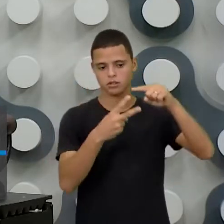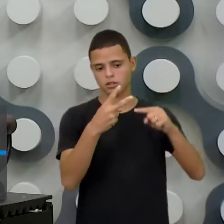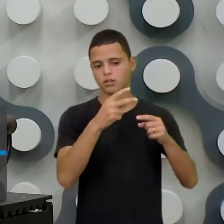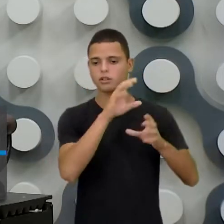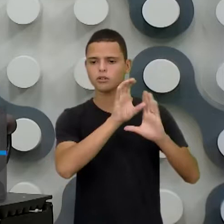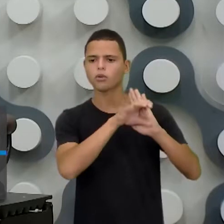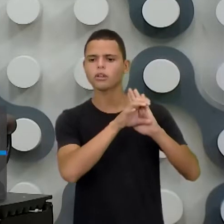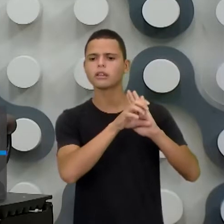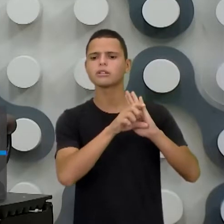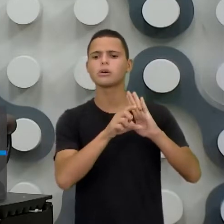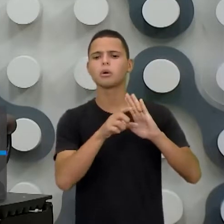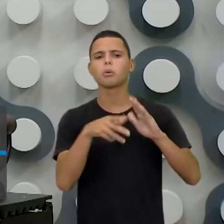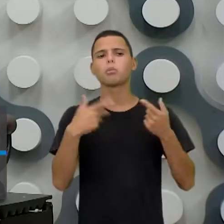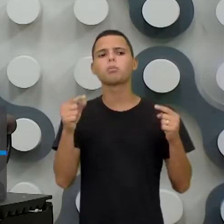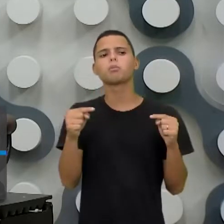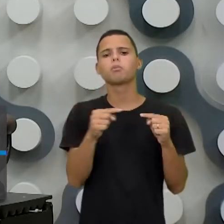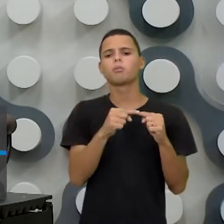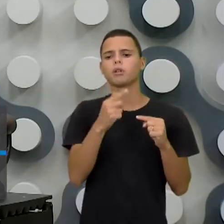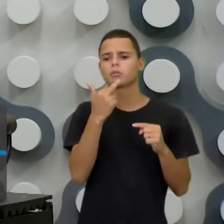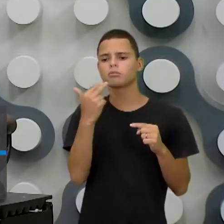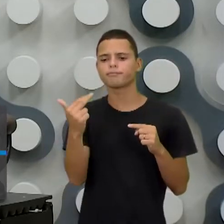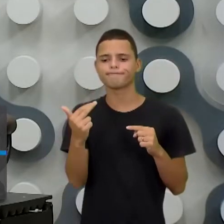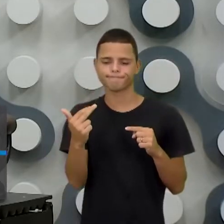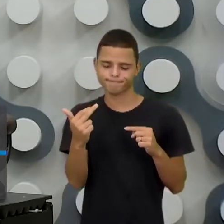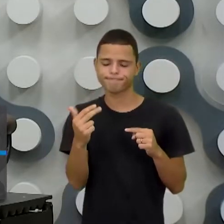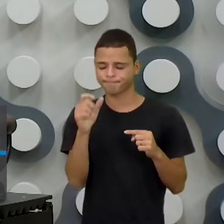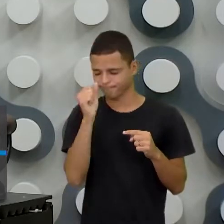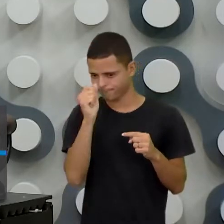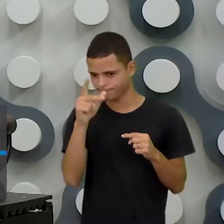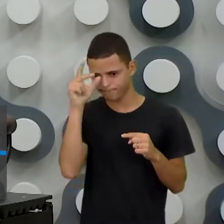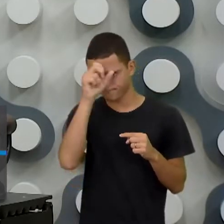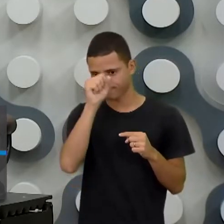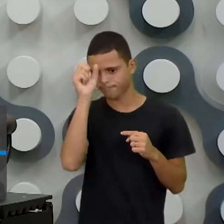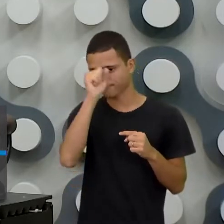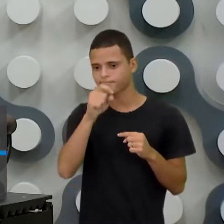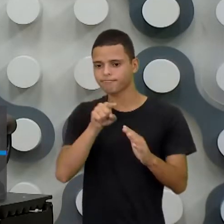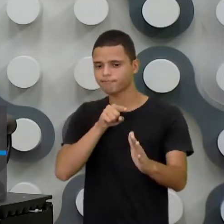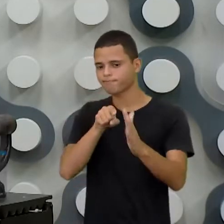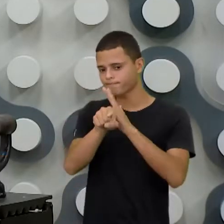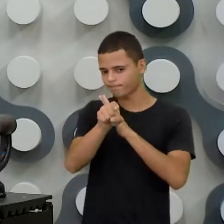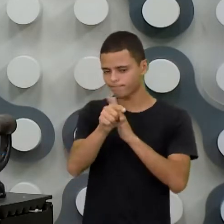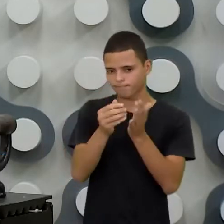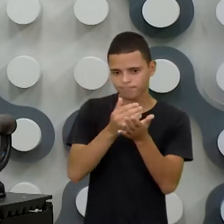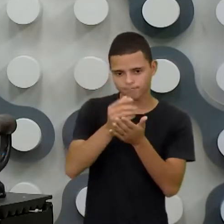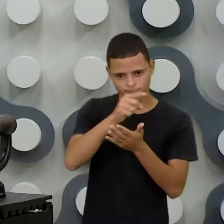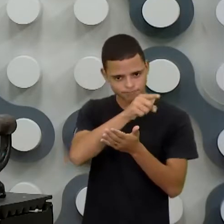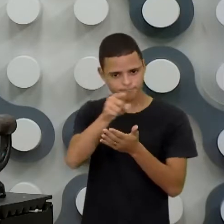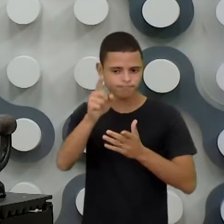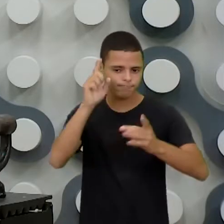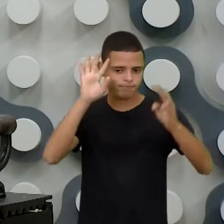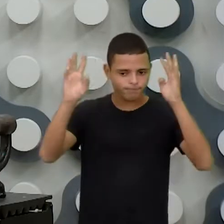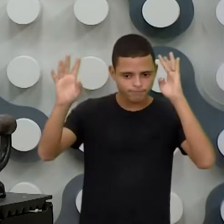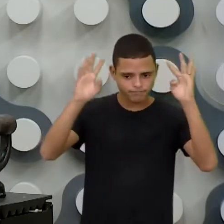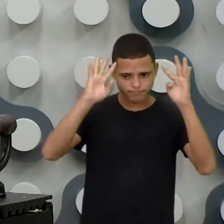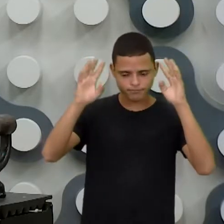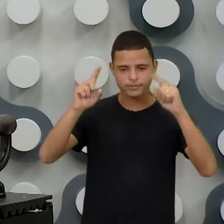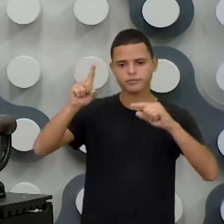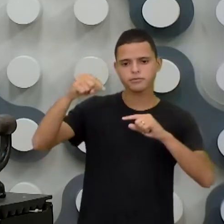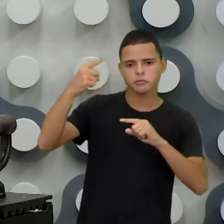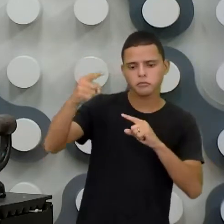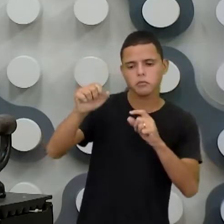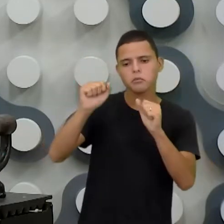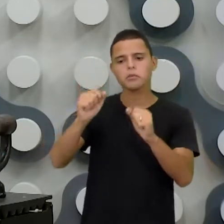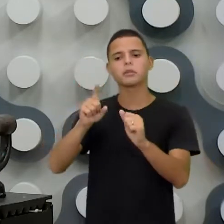se encaixa, tá bom? E nós temos também aí uma perguntinha inicial para vocês irem refletindo, tá? Depois vocês